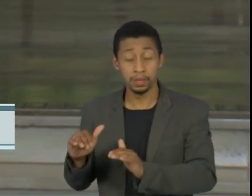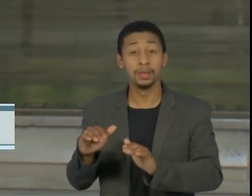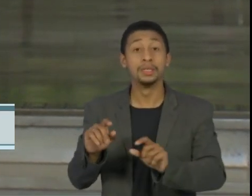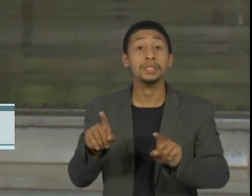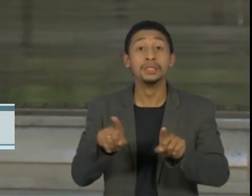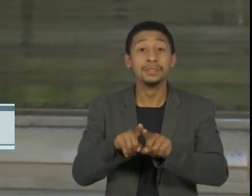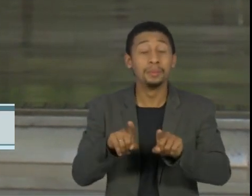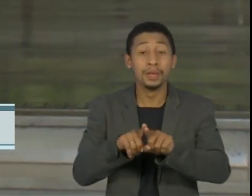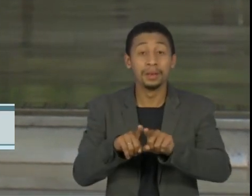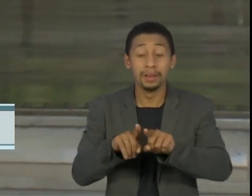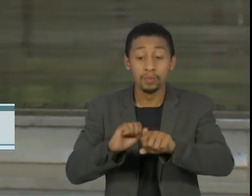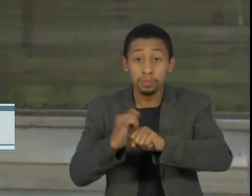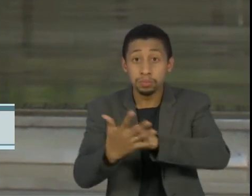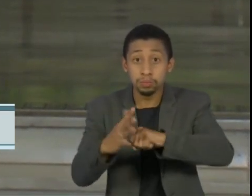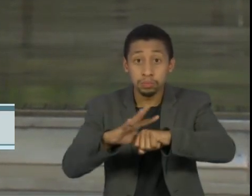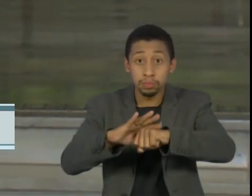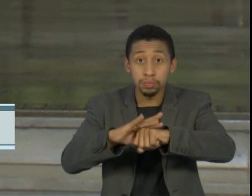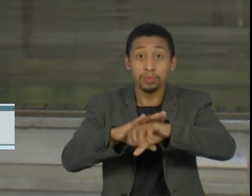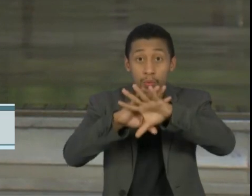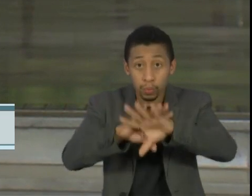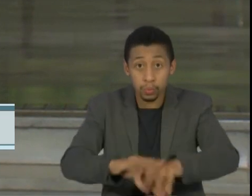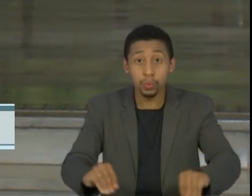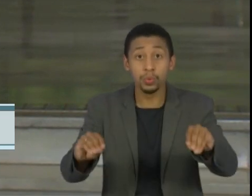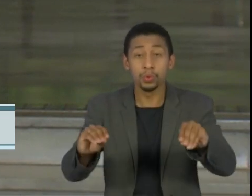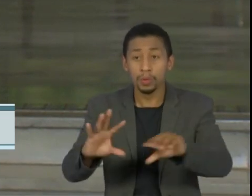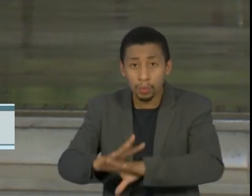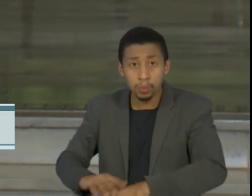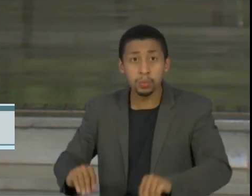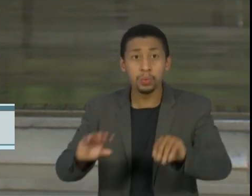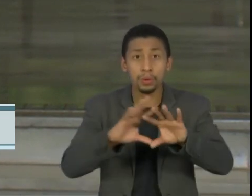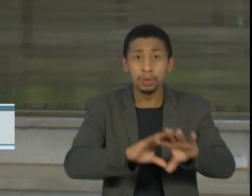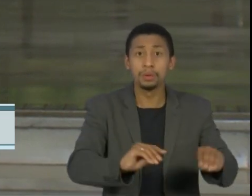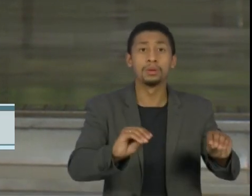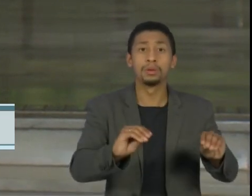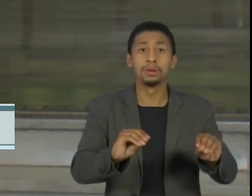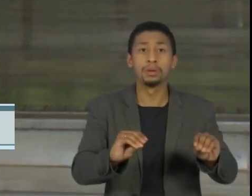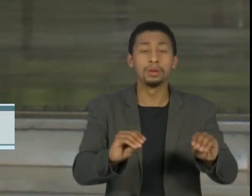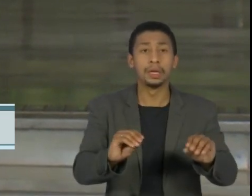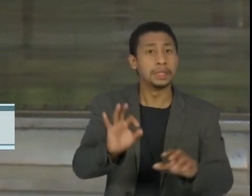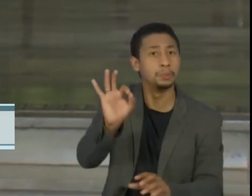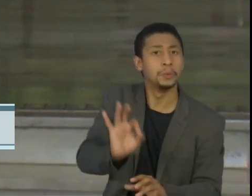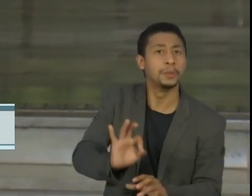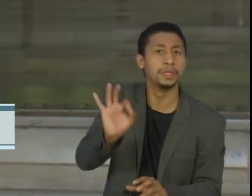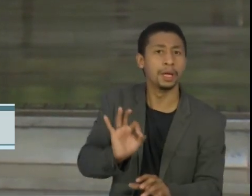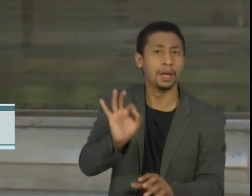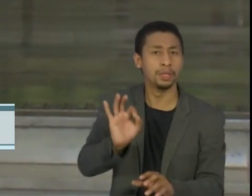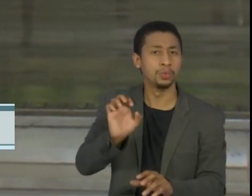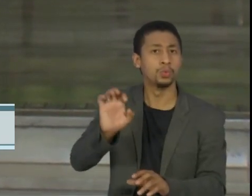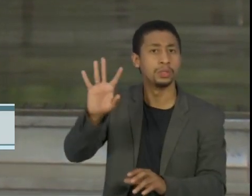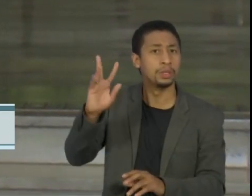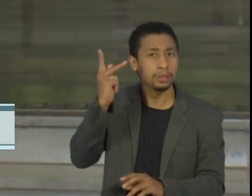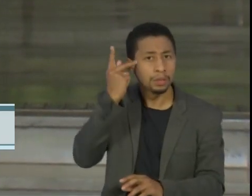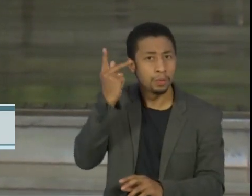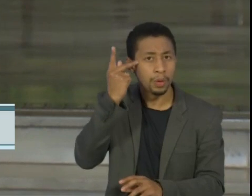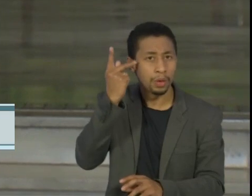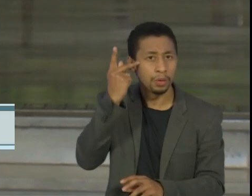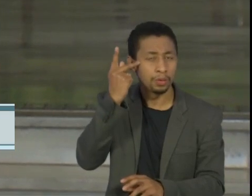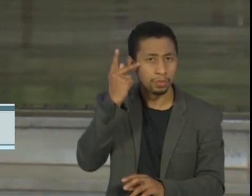de cura dos pacientes infectados pelo novo coronavírus, aqui no estado. Eu gostaria de saber se